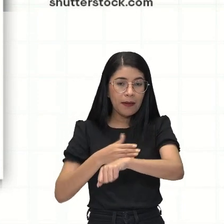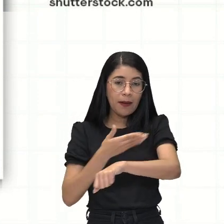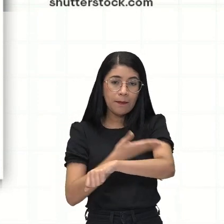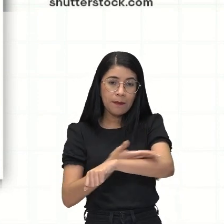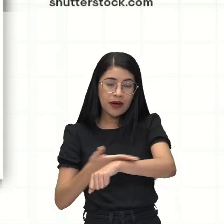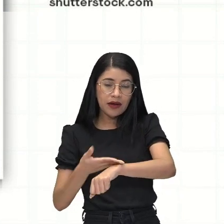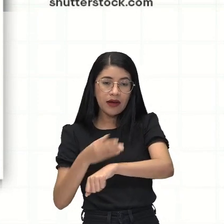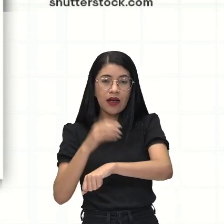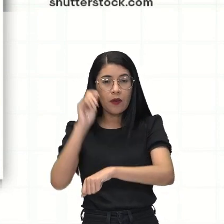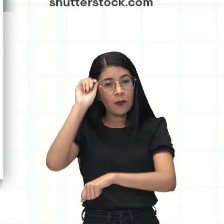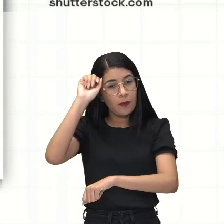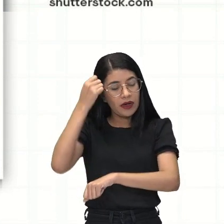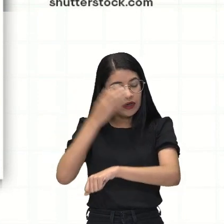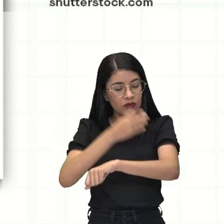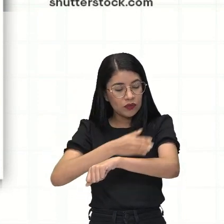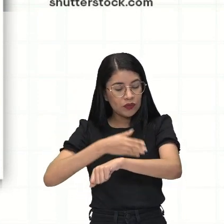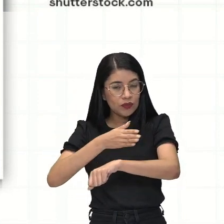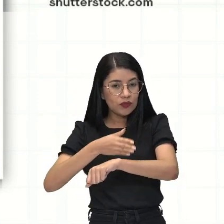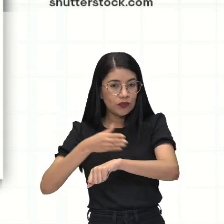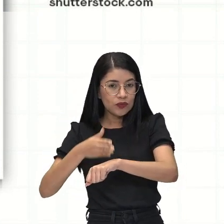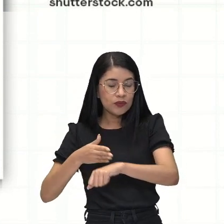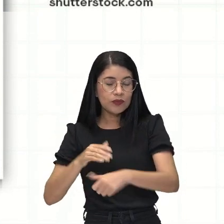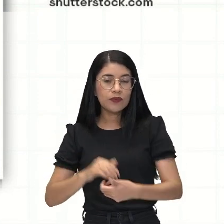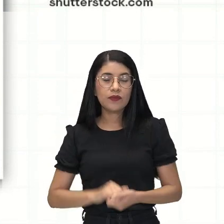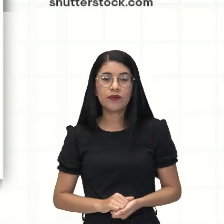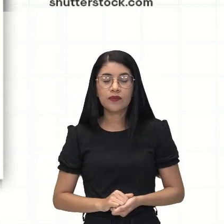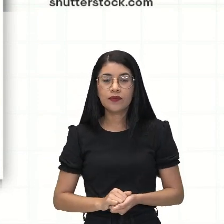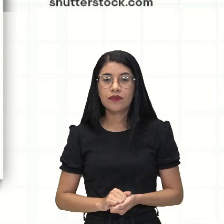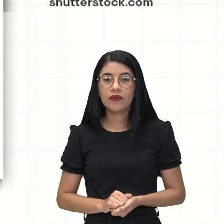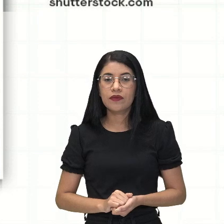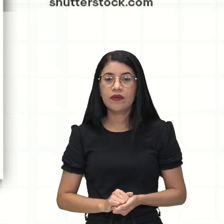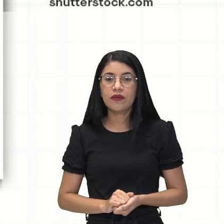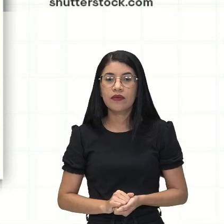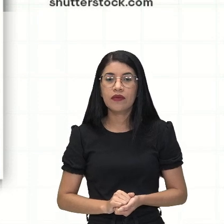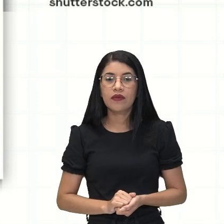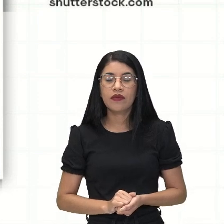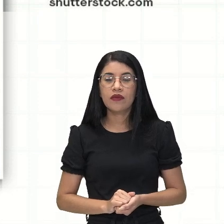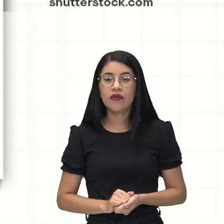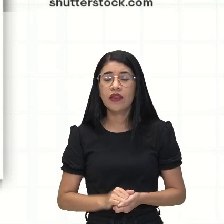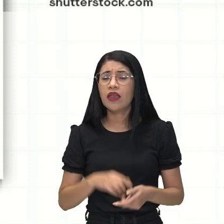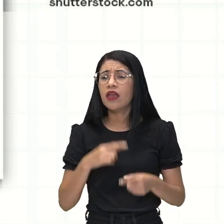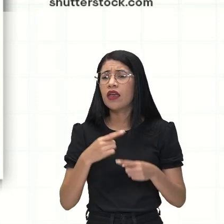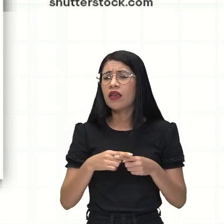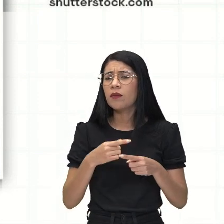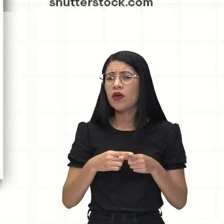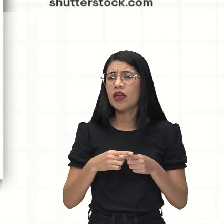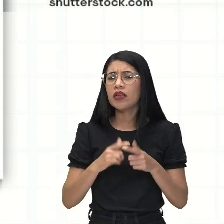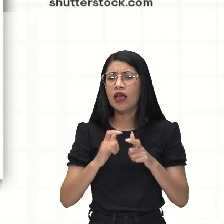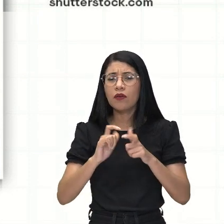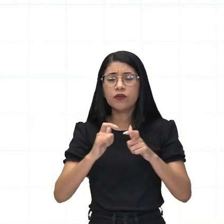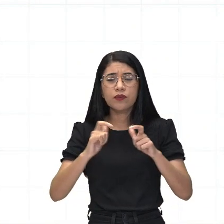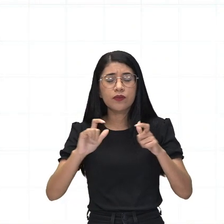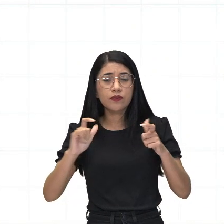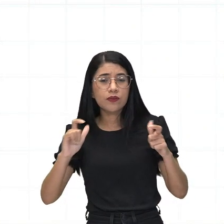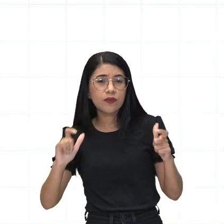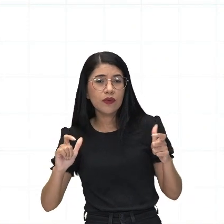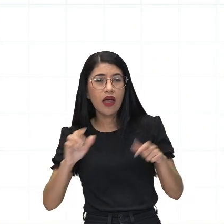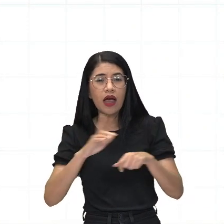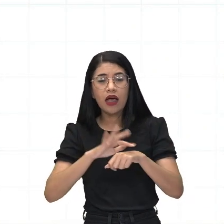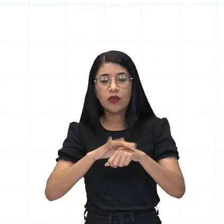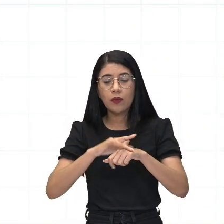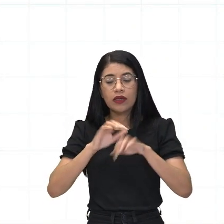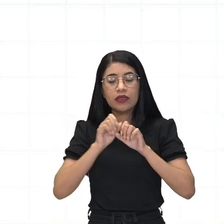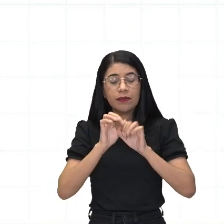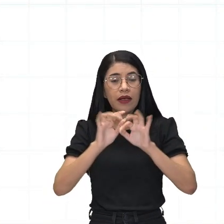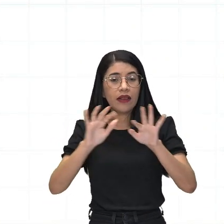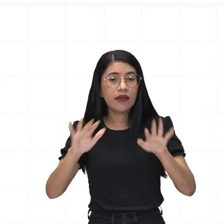listras brancas, certo? E quais são os motivos para o aumento no número de casos, né? Então,